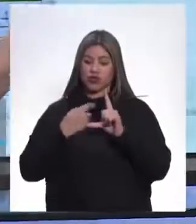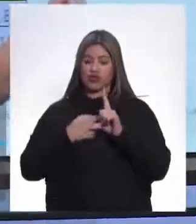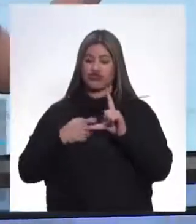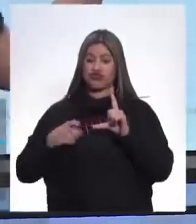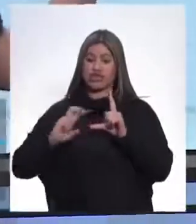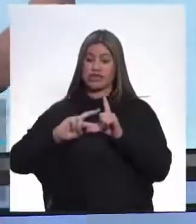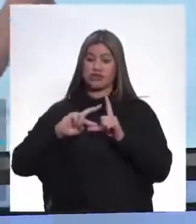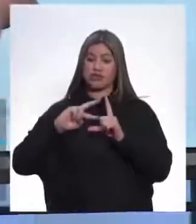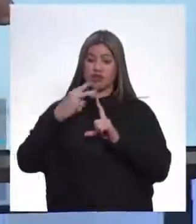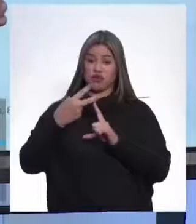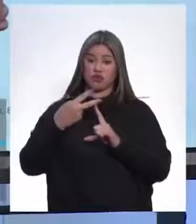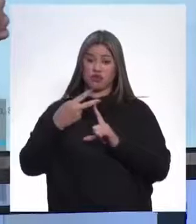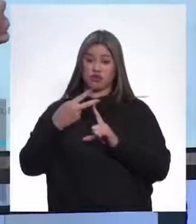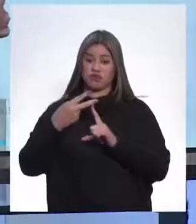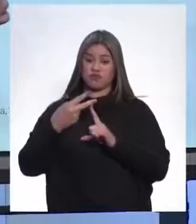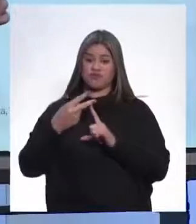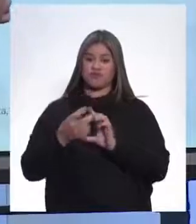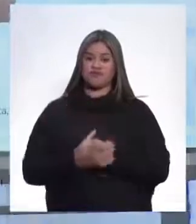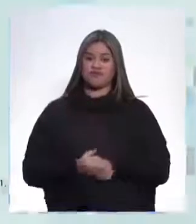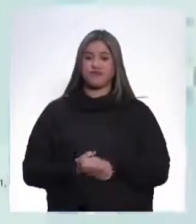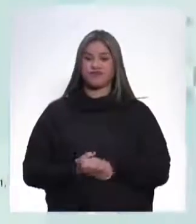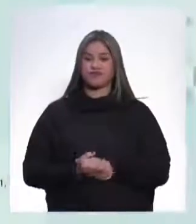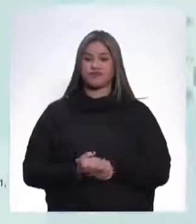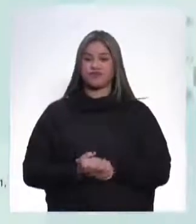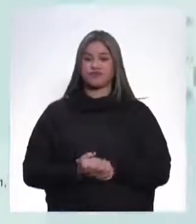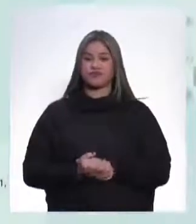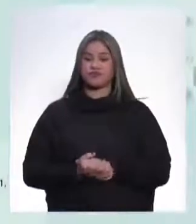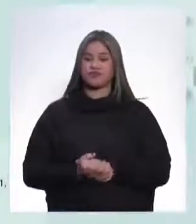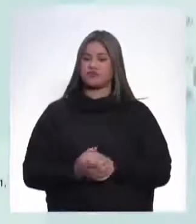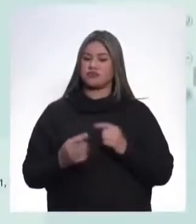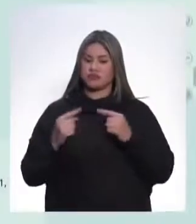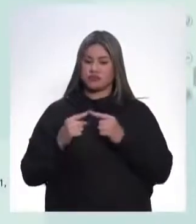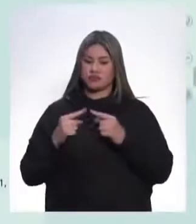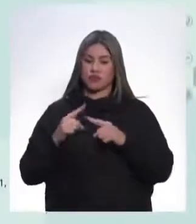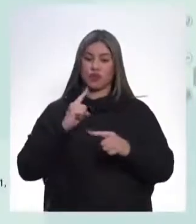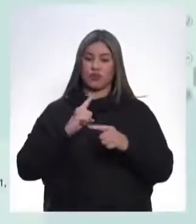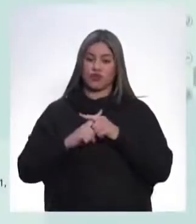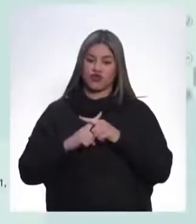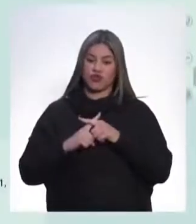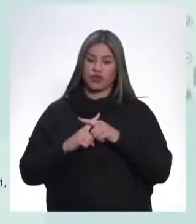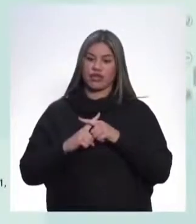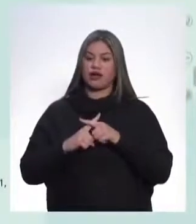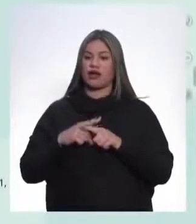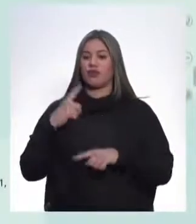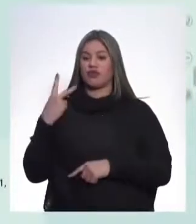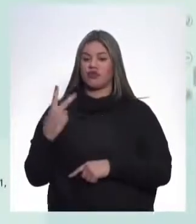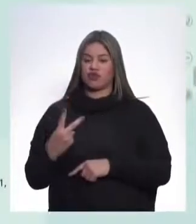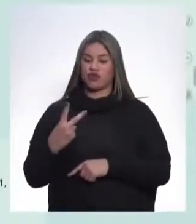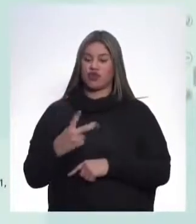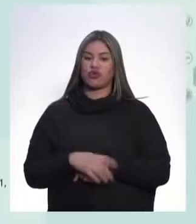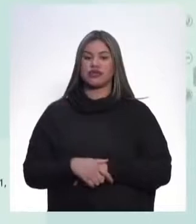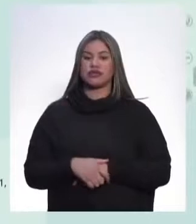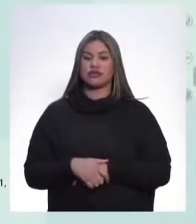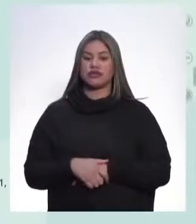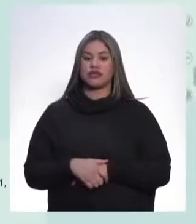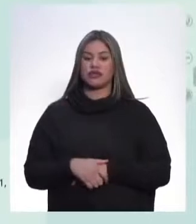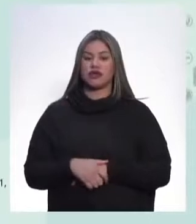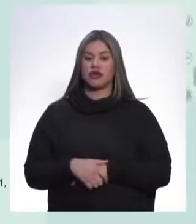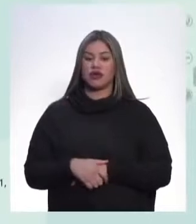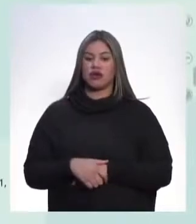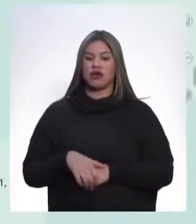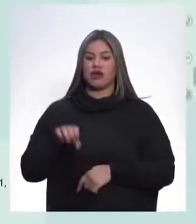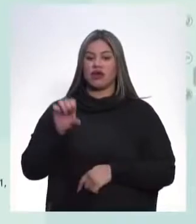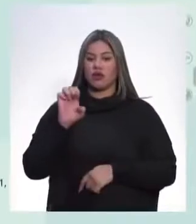o dobro? É multiplicar por 2. O nesse nosso caso, correto? Que está lá,